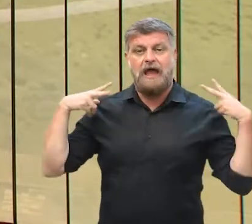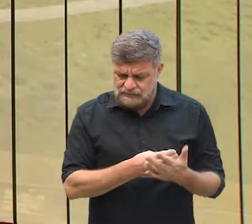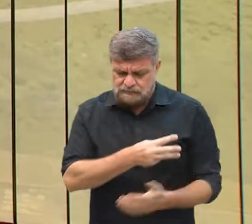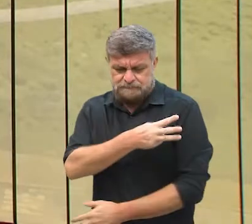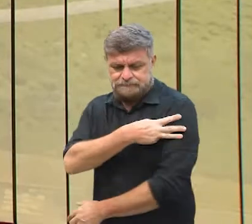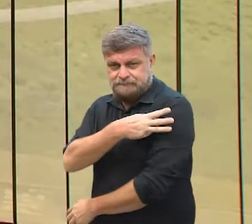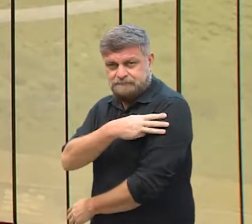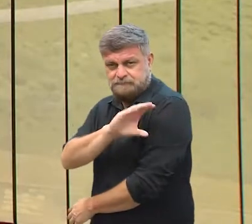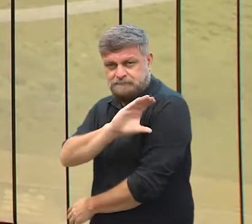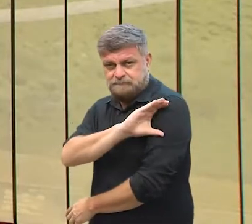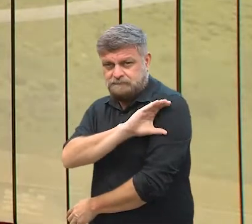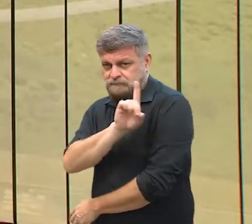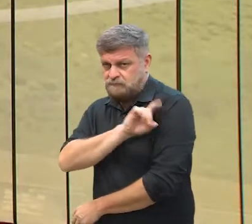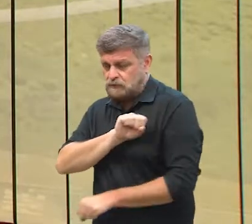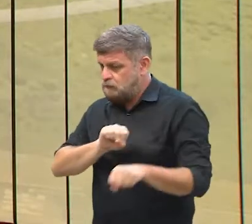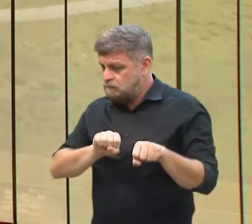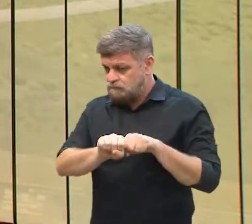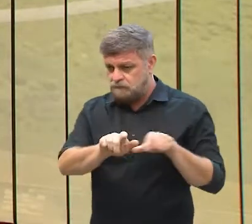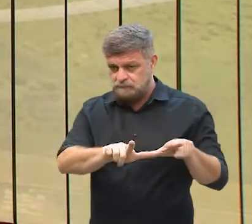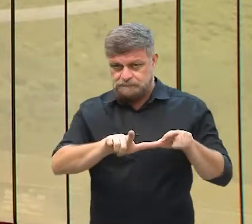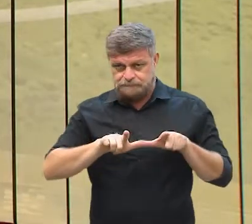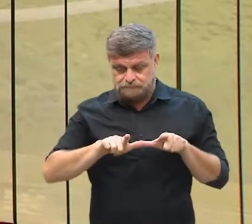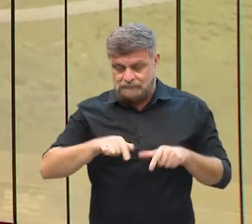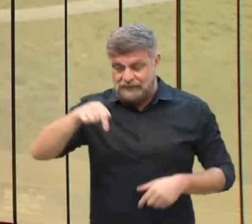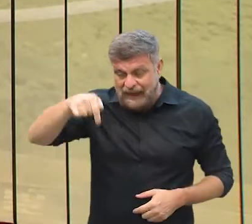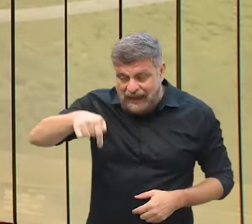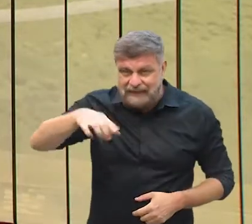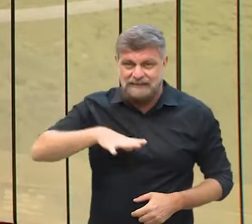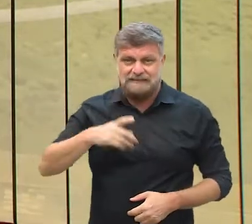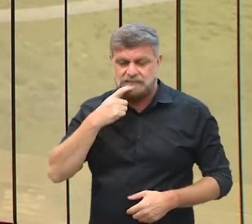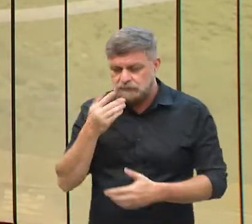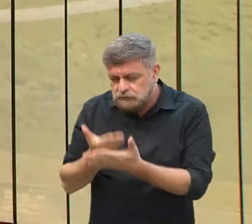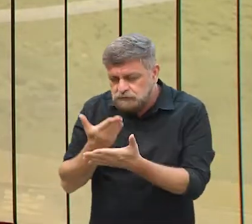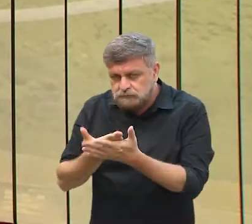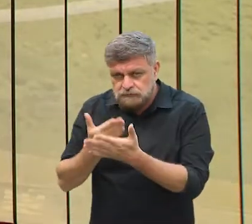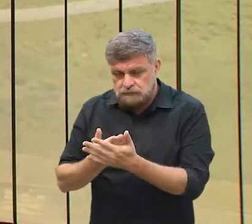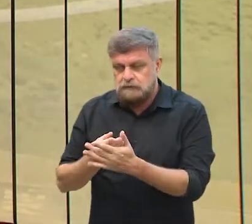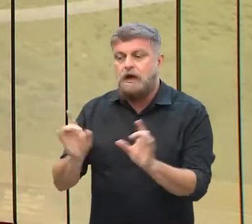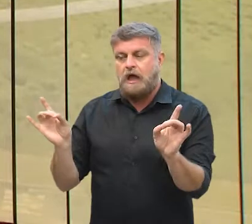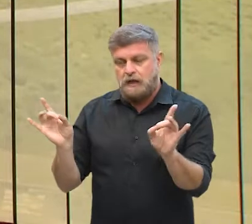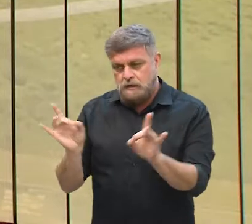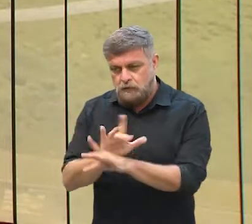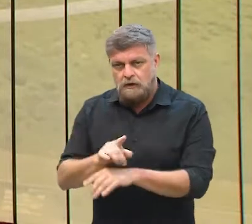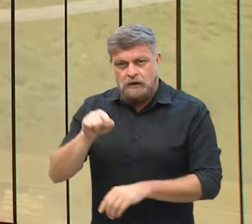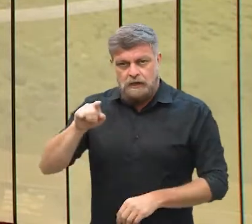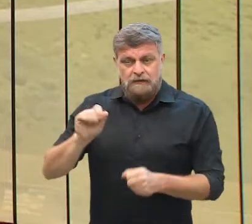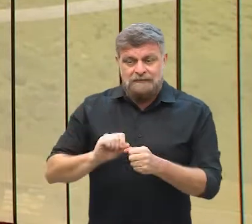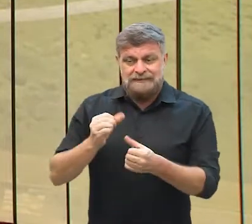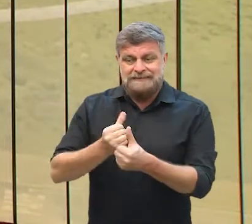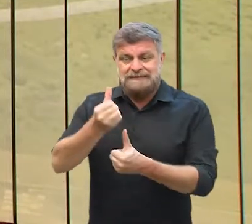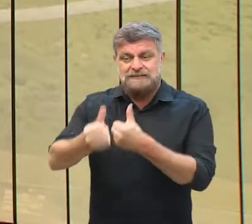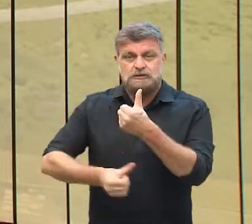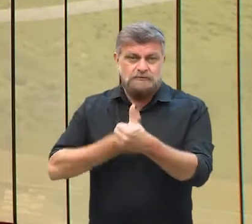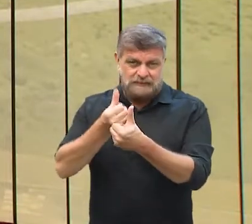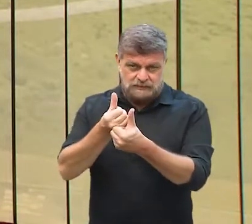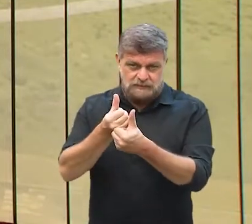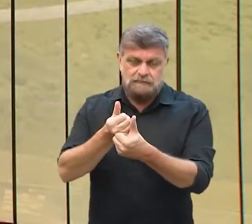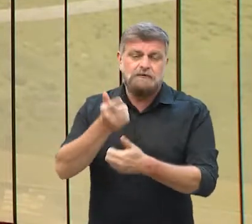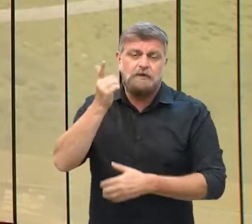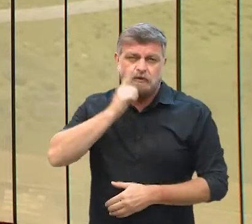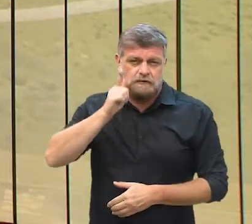Pedra Brasil, na Pedreira Brasil, depois trabalhei no Bradesco como motorista de malote, entrei no Banespa